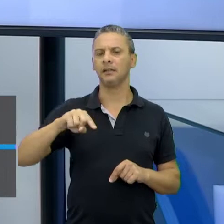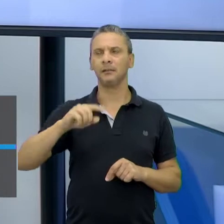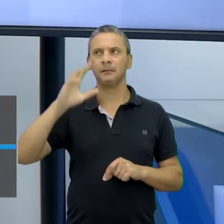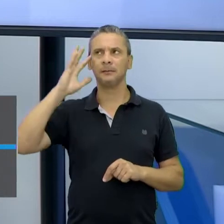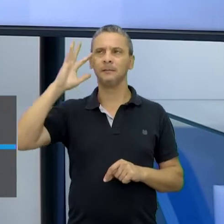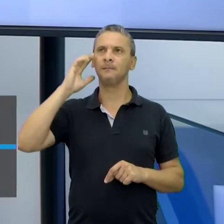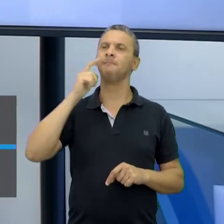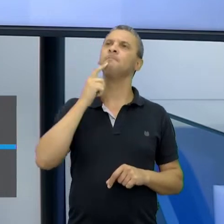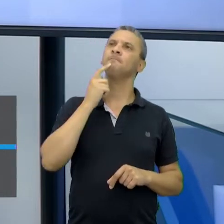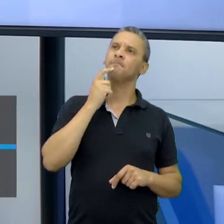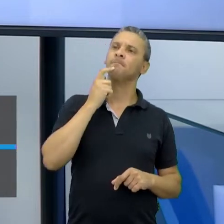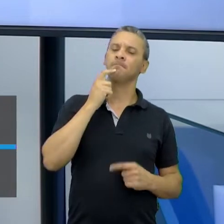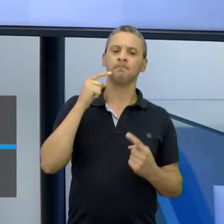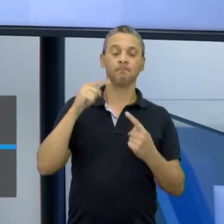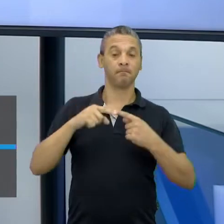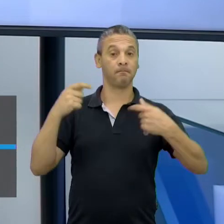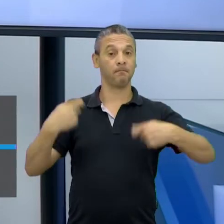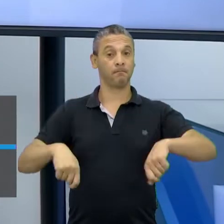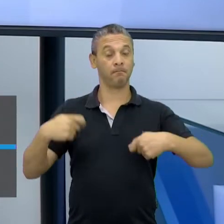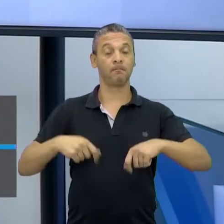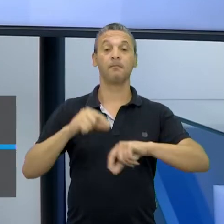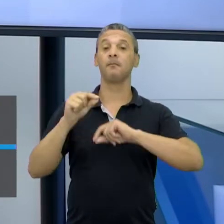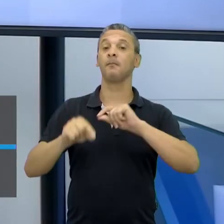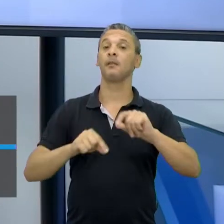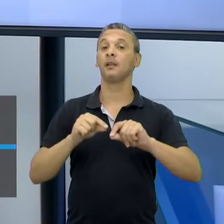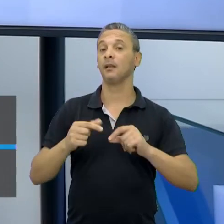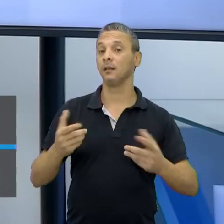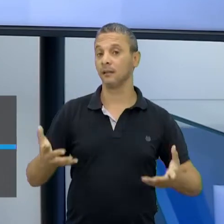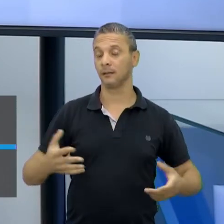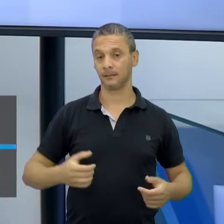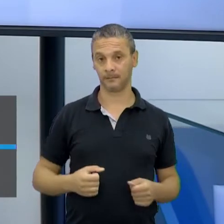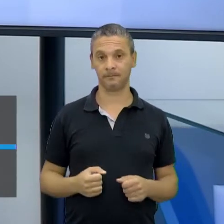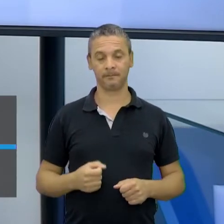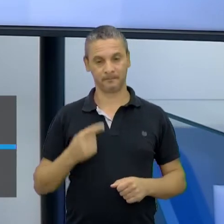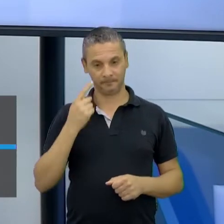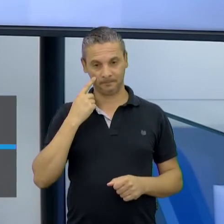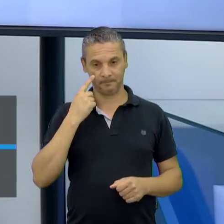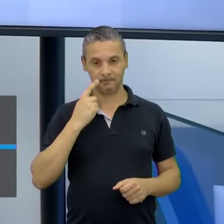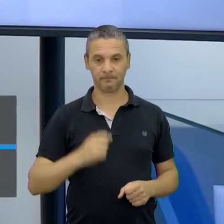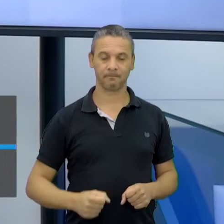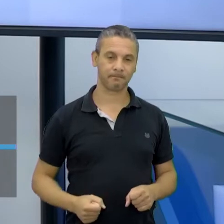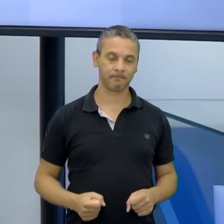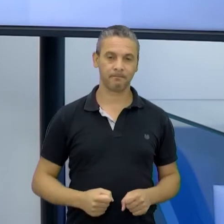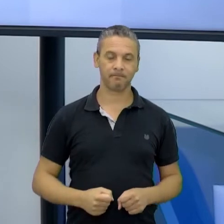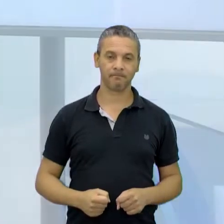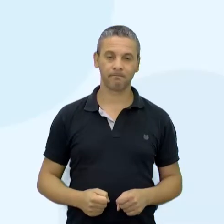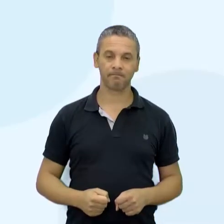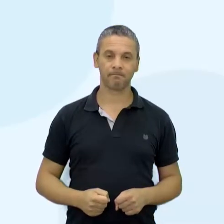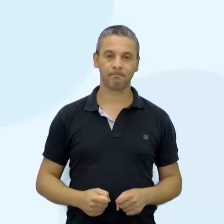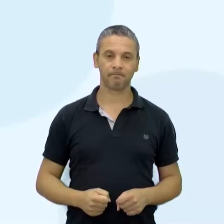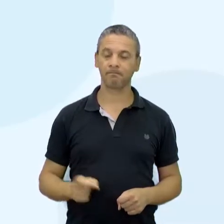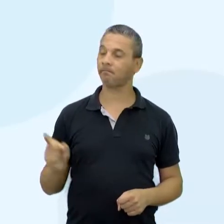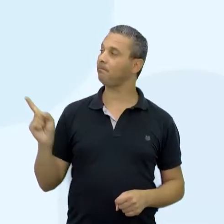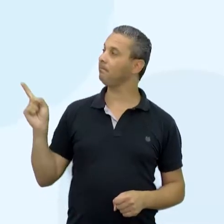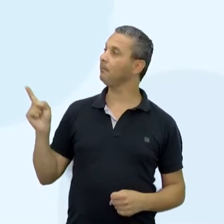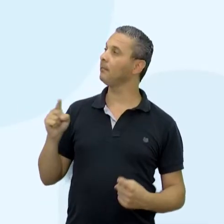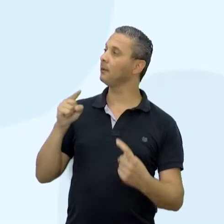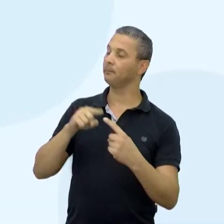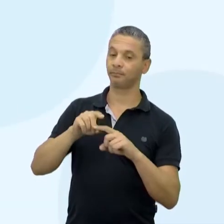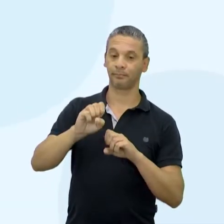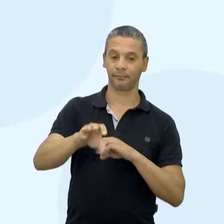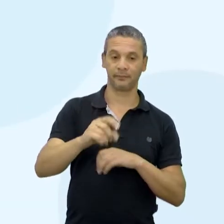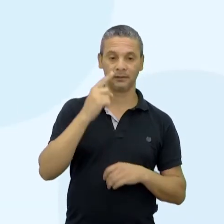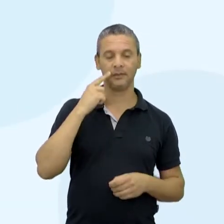considerar como uma necessidade, um gasto, né? Então, vamos lá. Então, todos temos